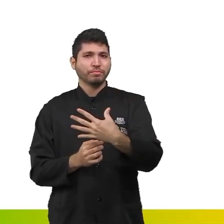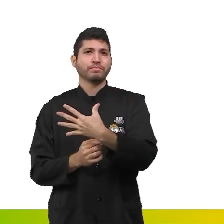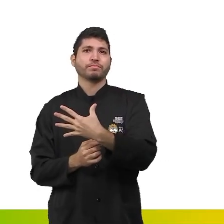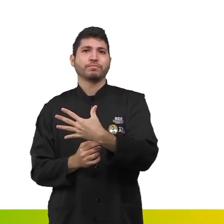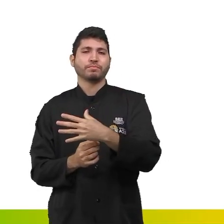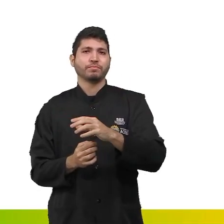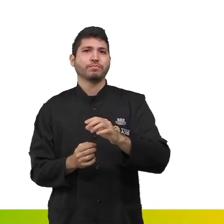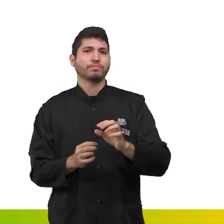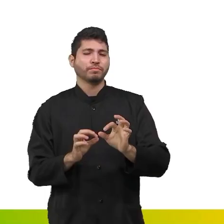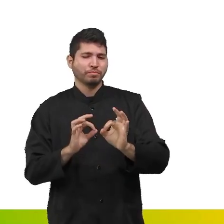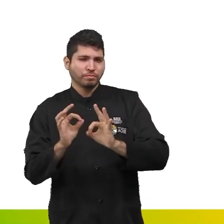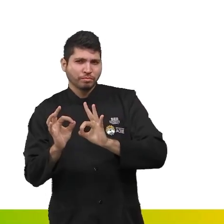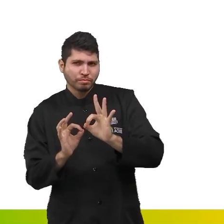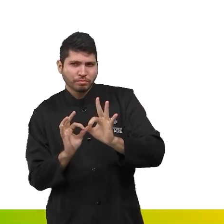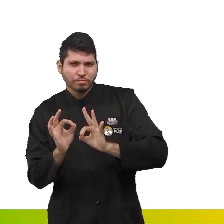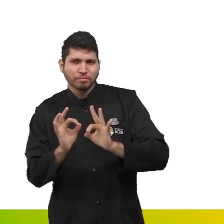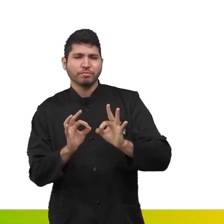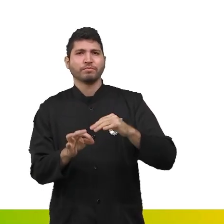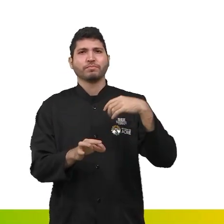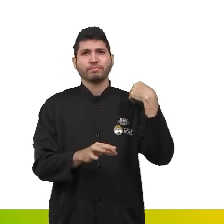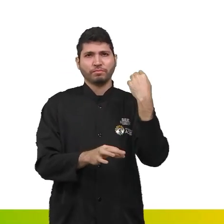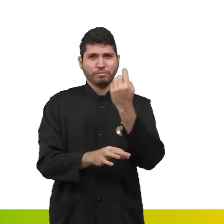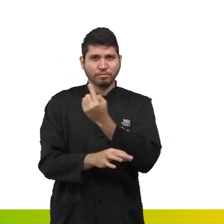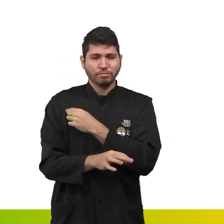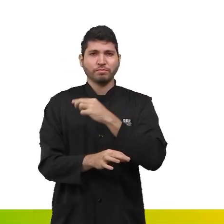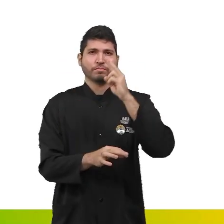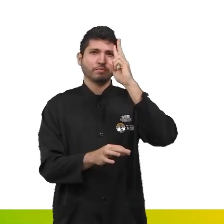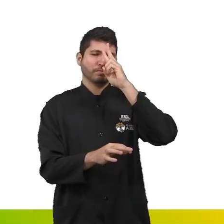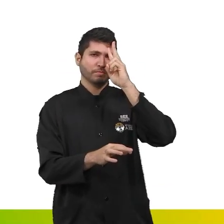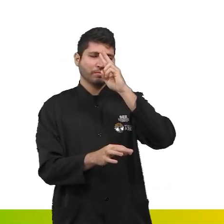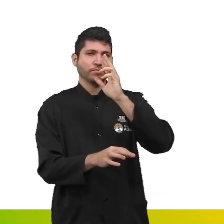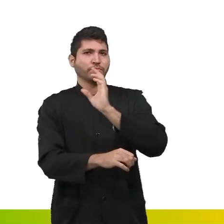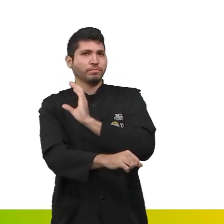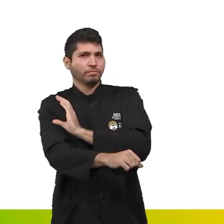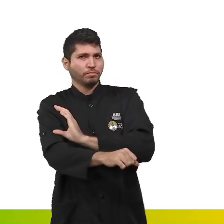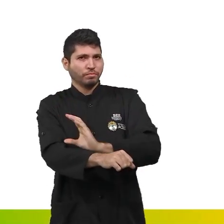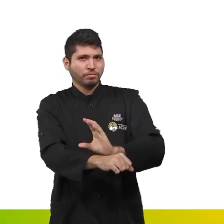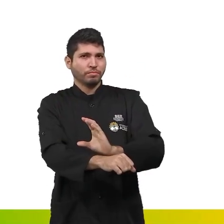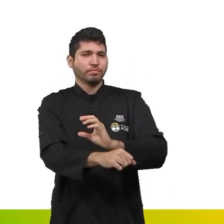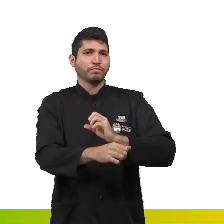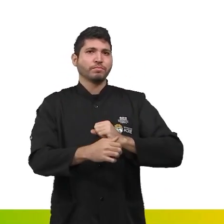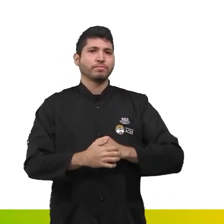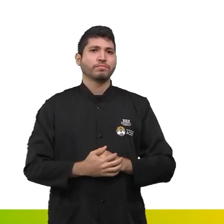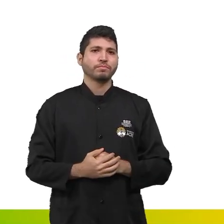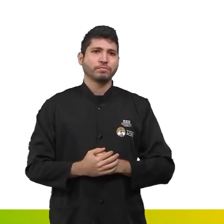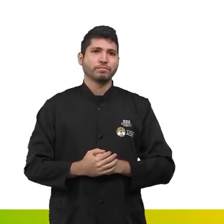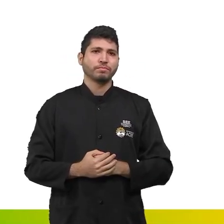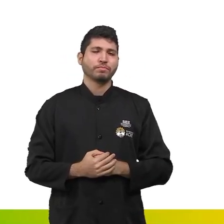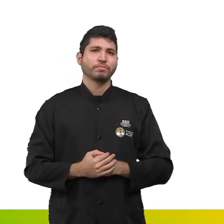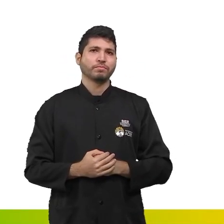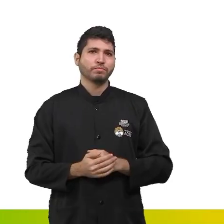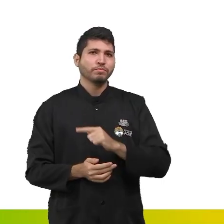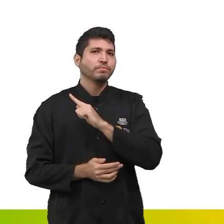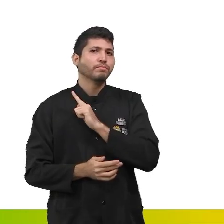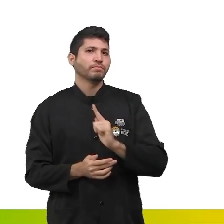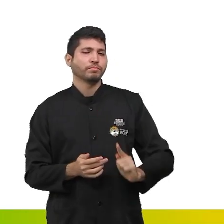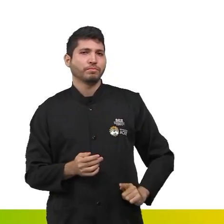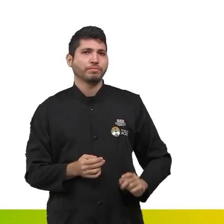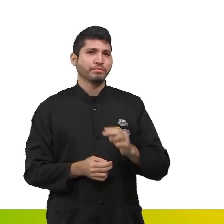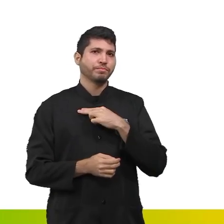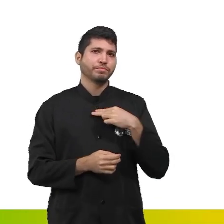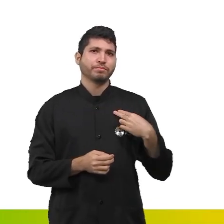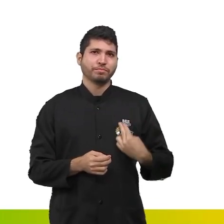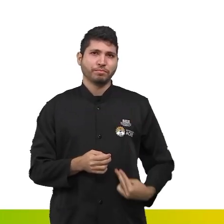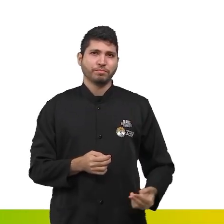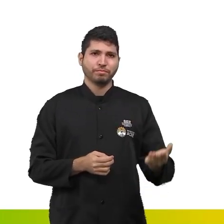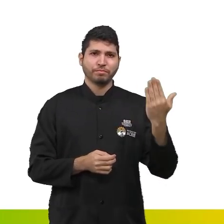que moldaram a nossa história, cultura, nós temos ali no governo da China antiga.